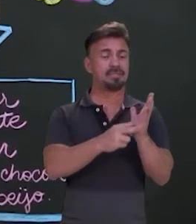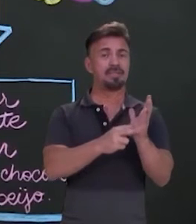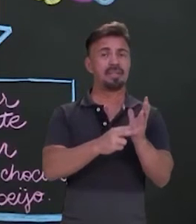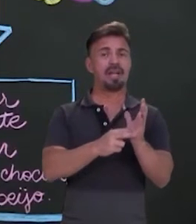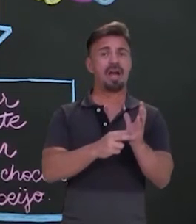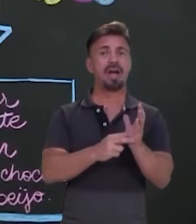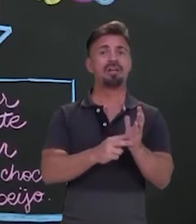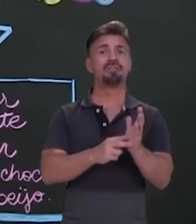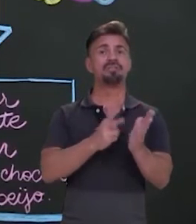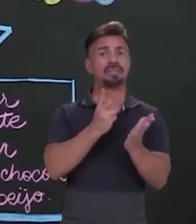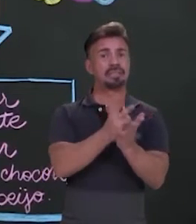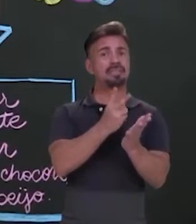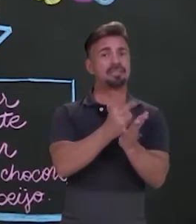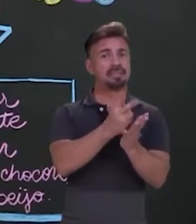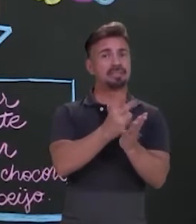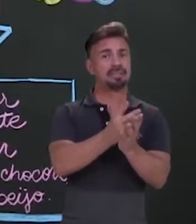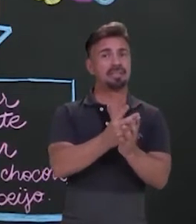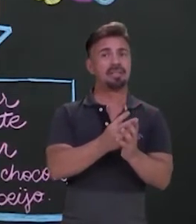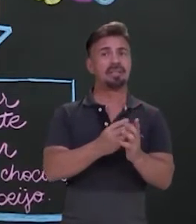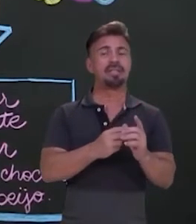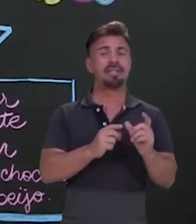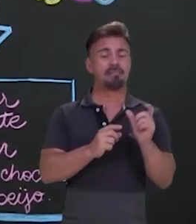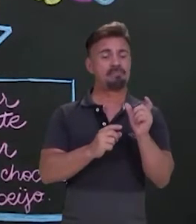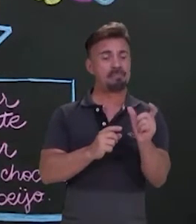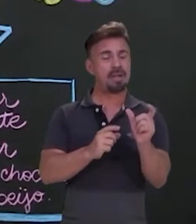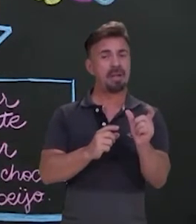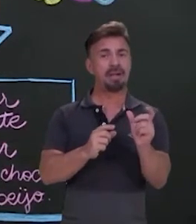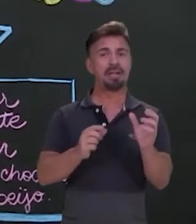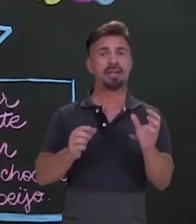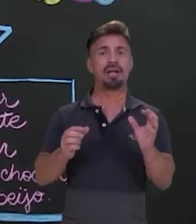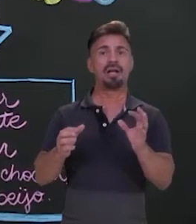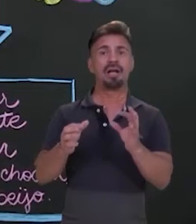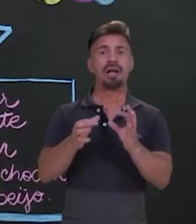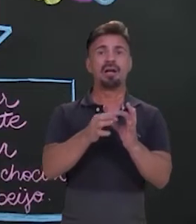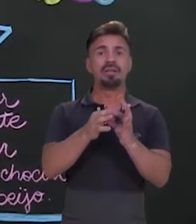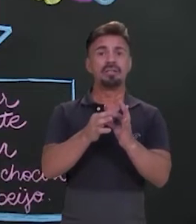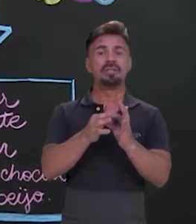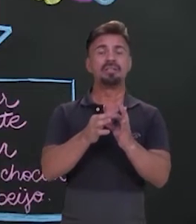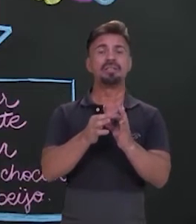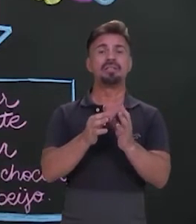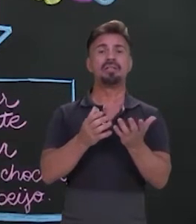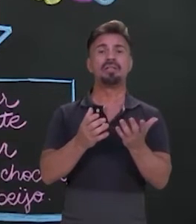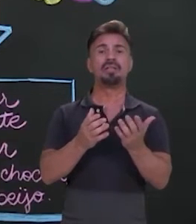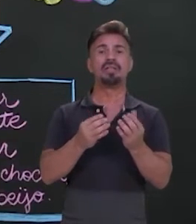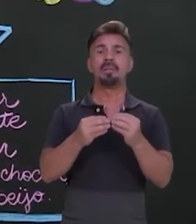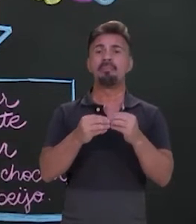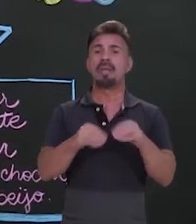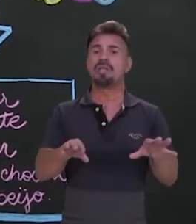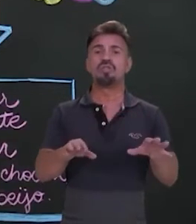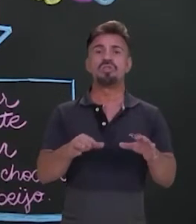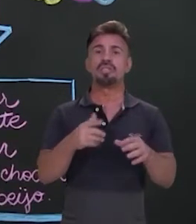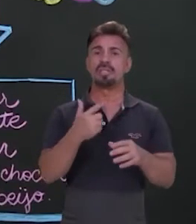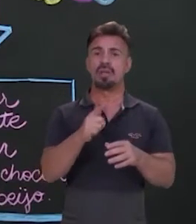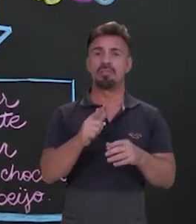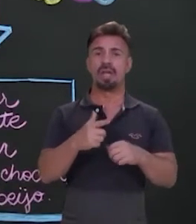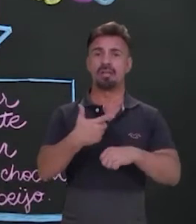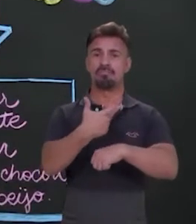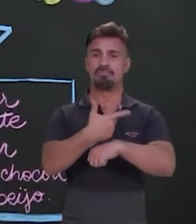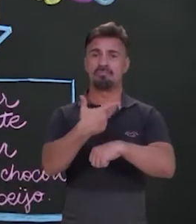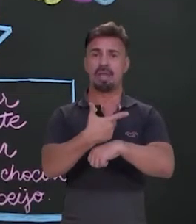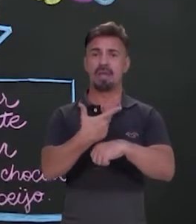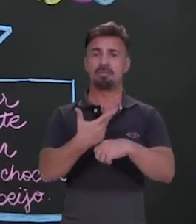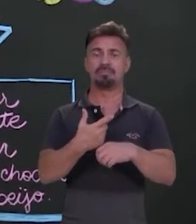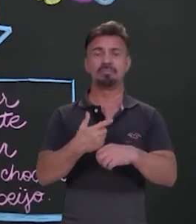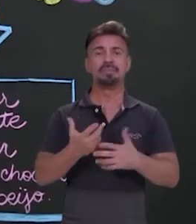são mantidas de cada palavra e essa união pode acontecer sem prejuízo fonético, estrutural, léxico. Vamos